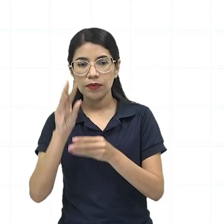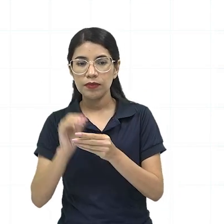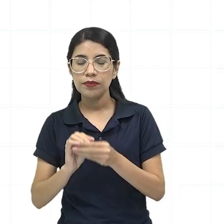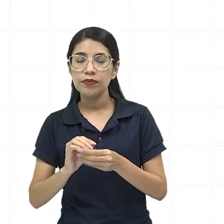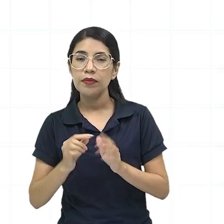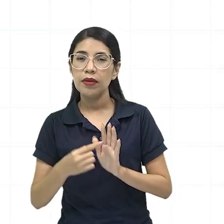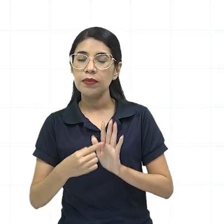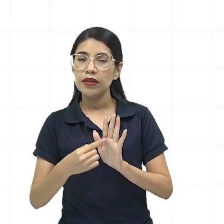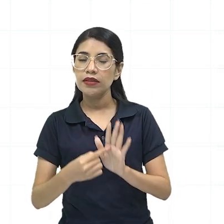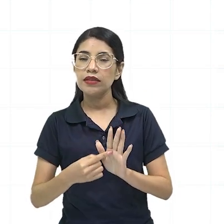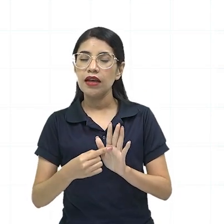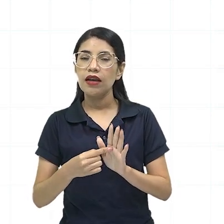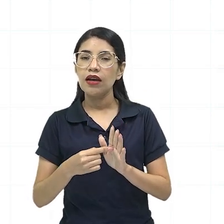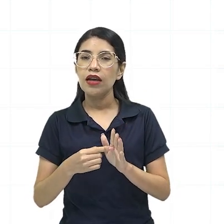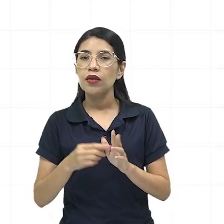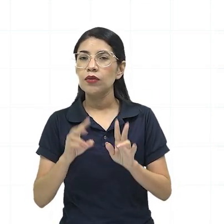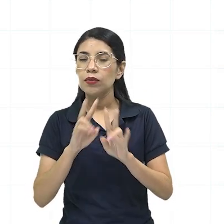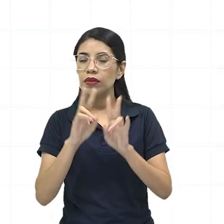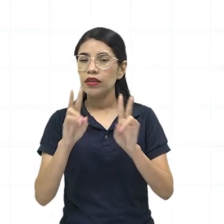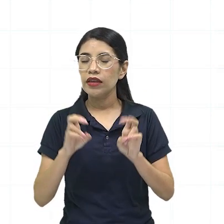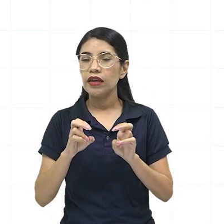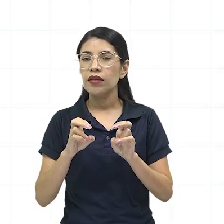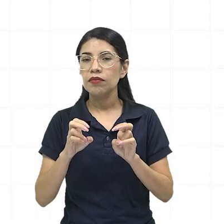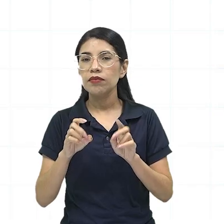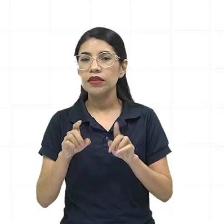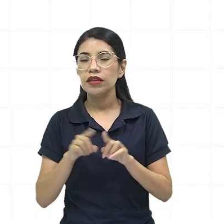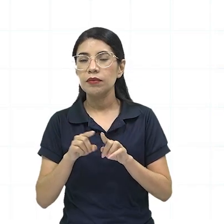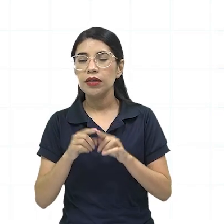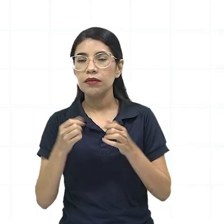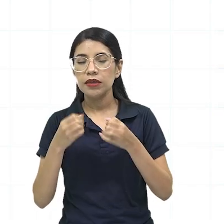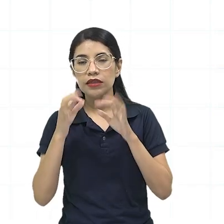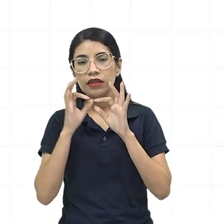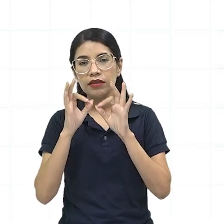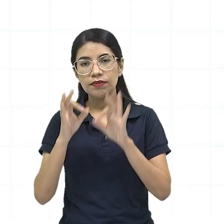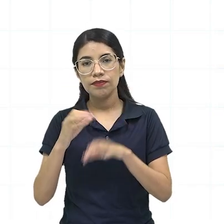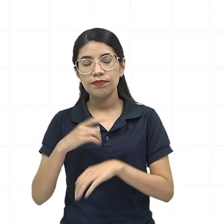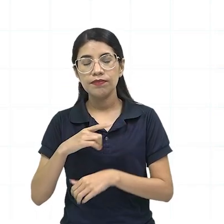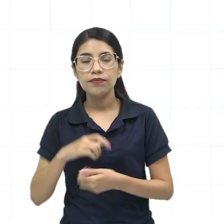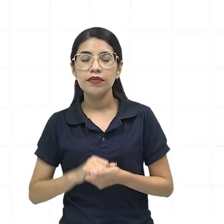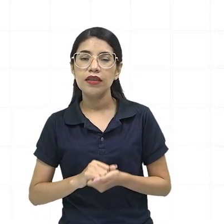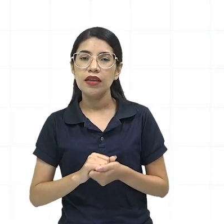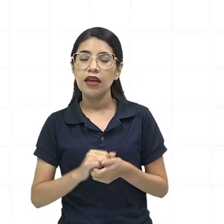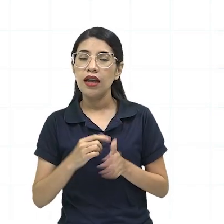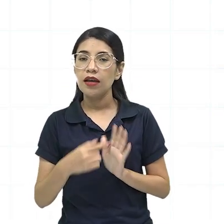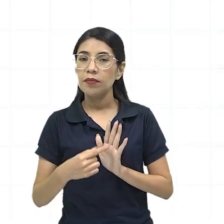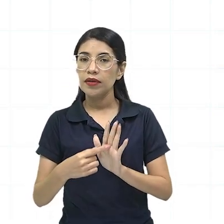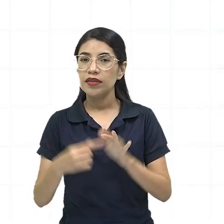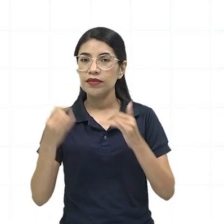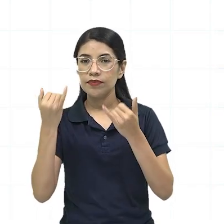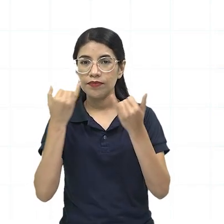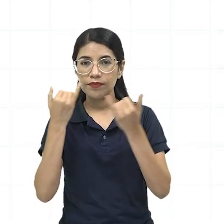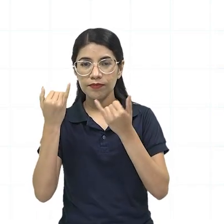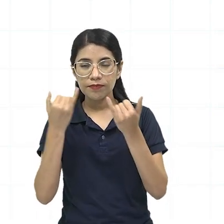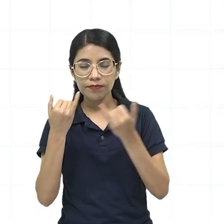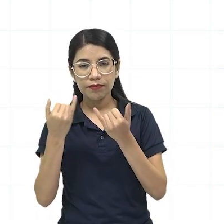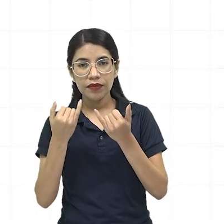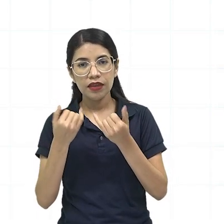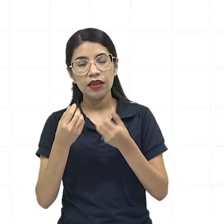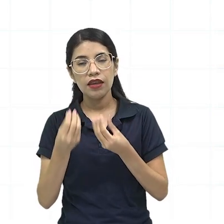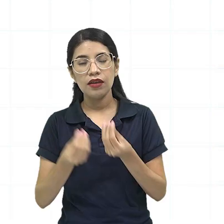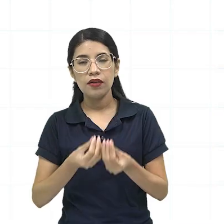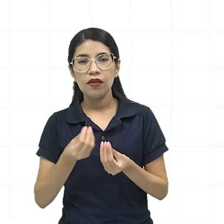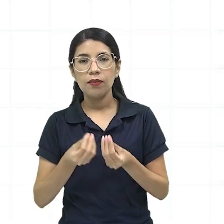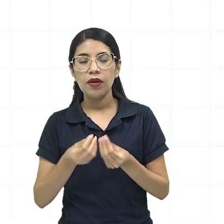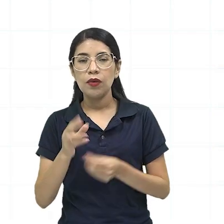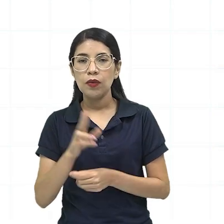temática, sobre o que eu vou falar, um título às vezes chamativo, essa apresentação de dados, e é uma apresentação em que eu vou